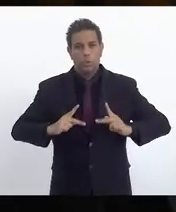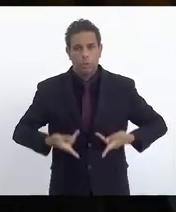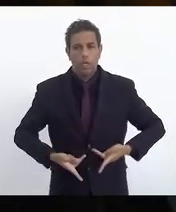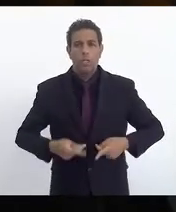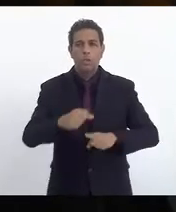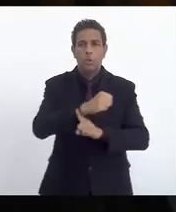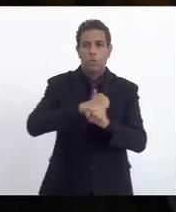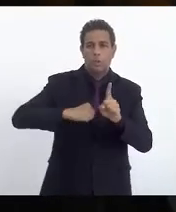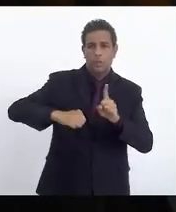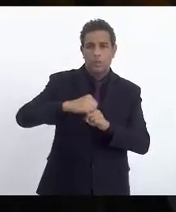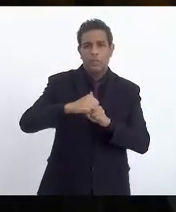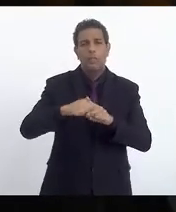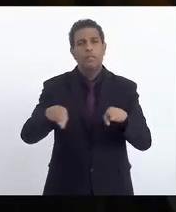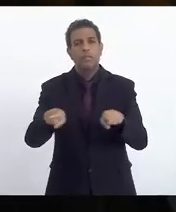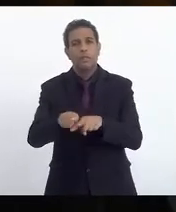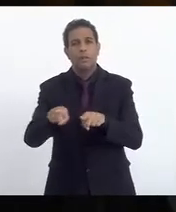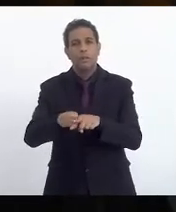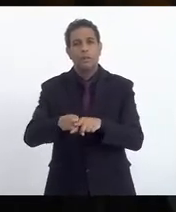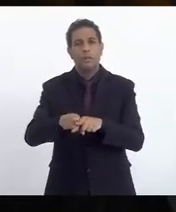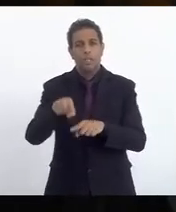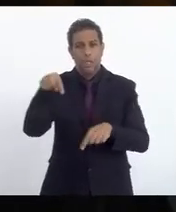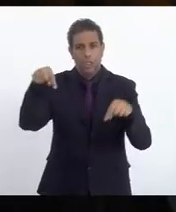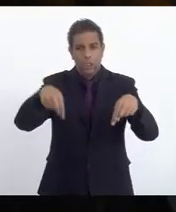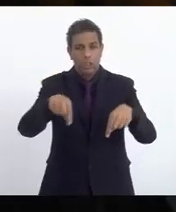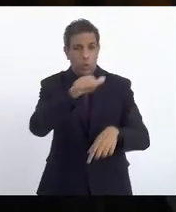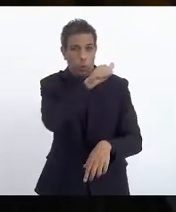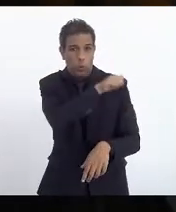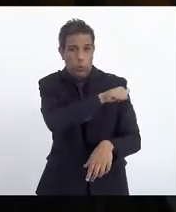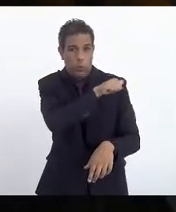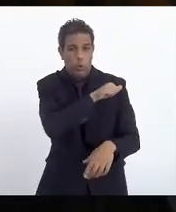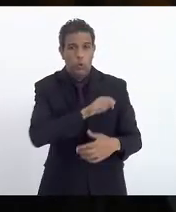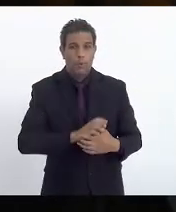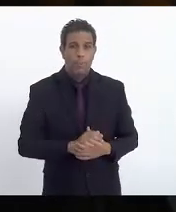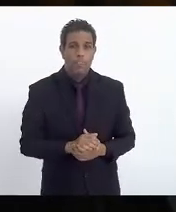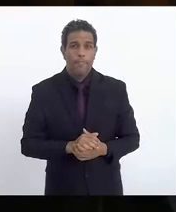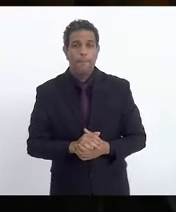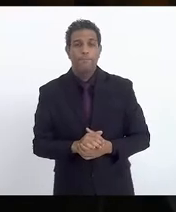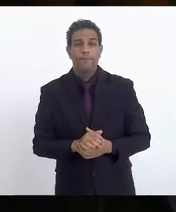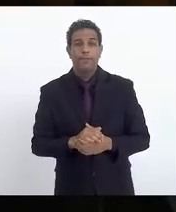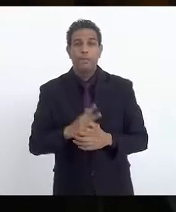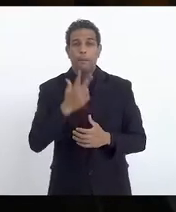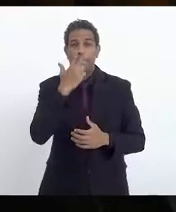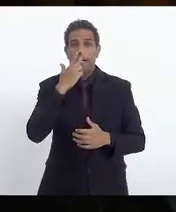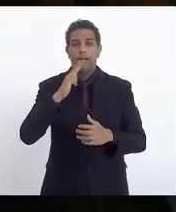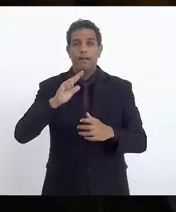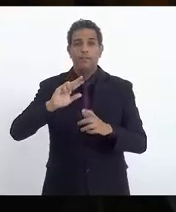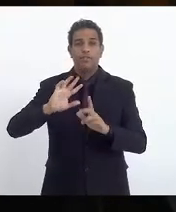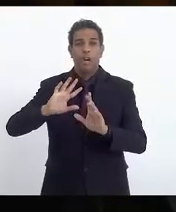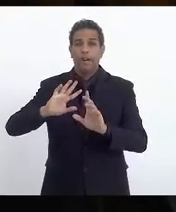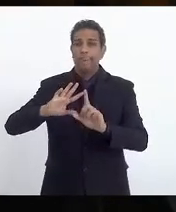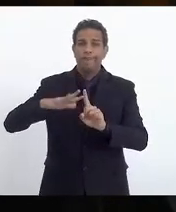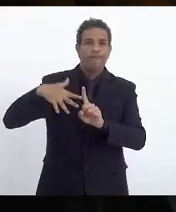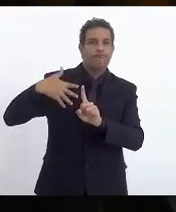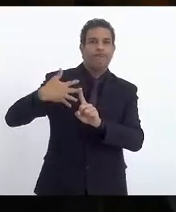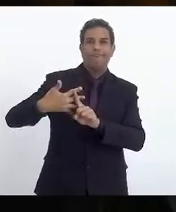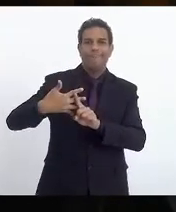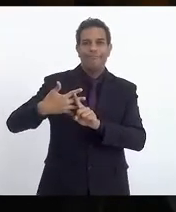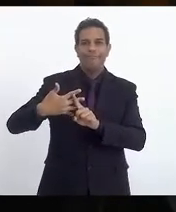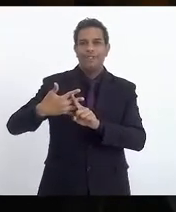Mas além disso aqui no Rio de Janeiro ele está triplamente judicializado